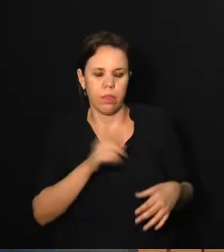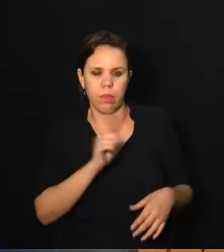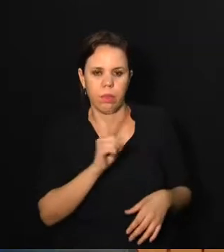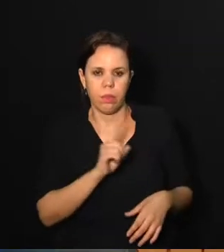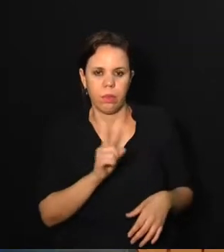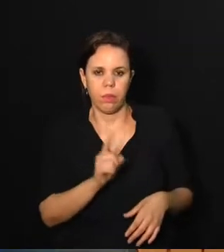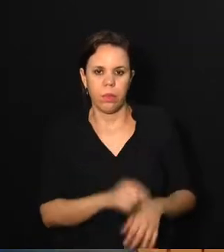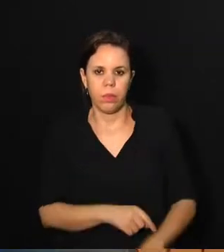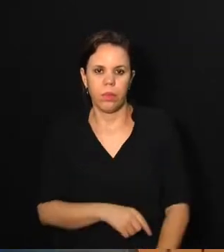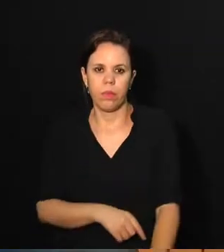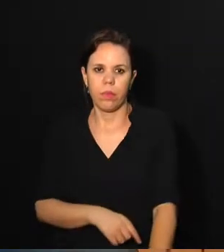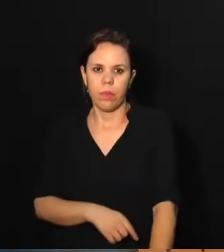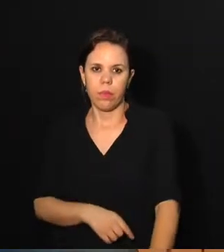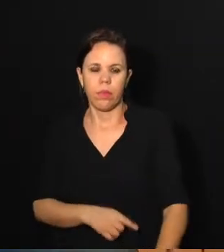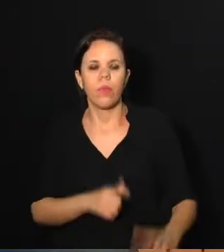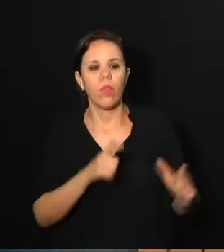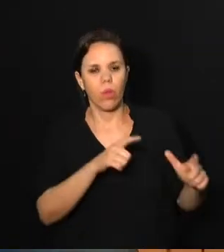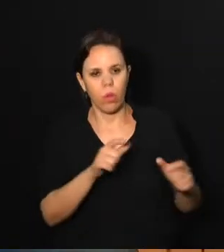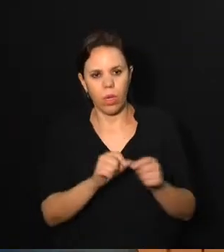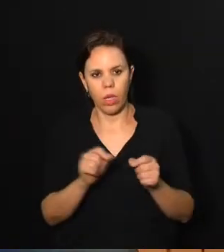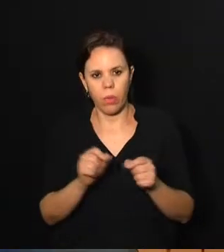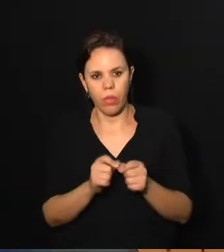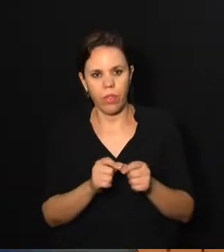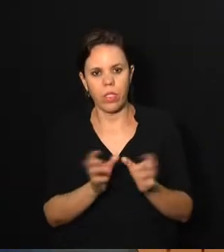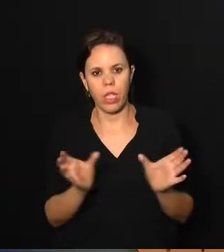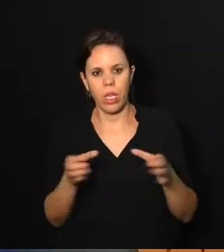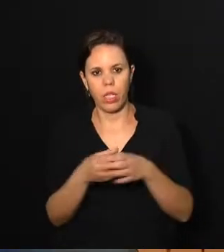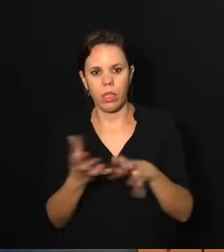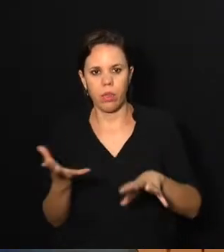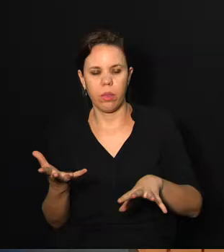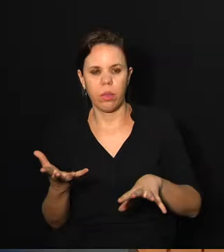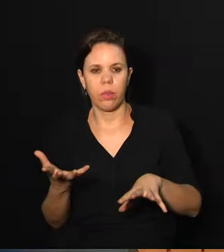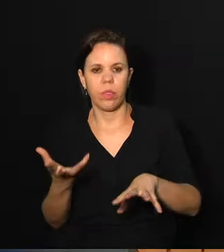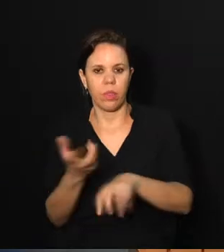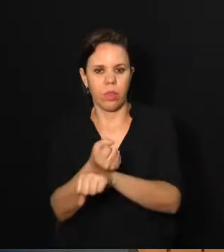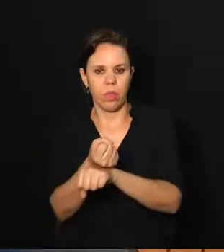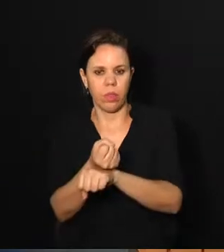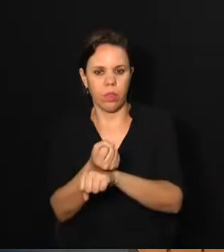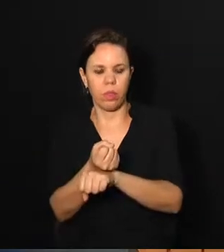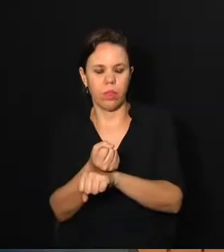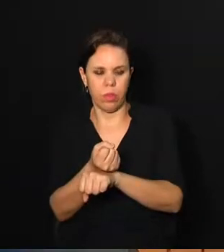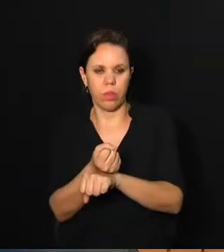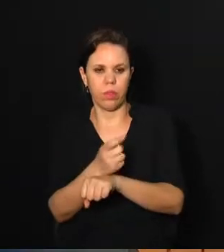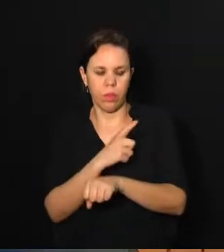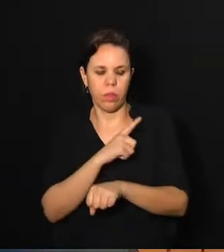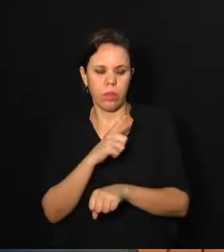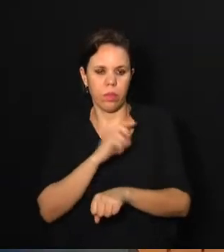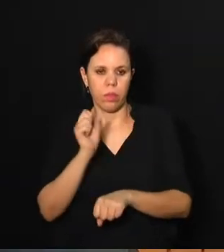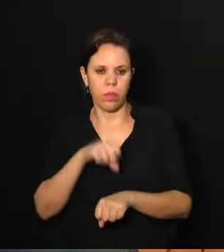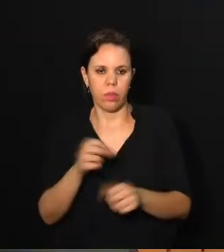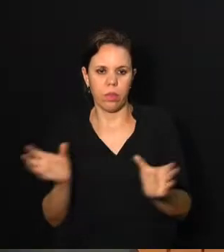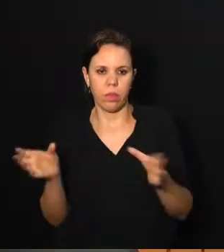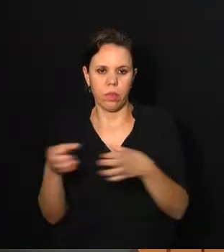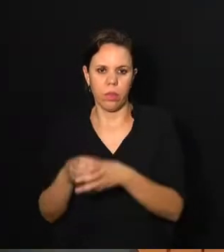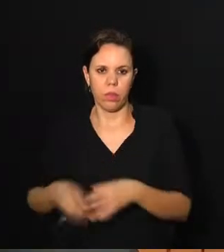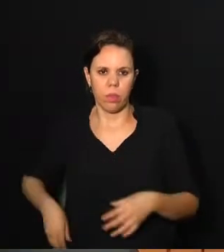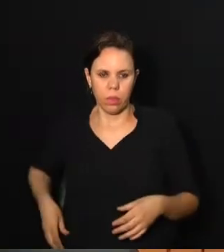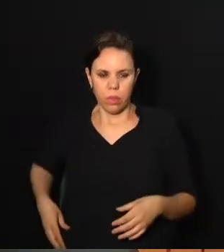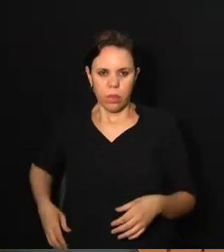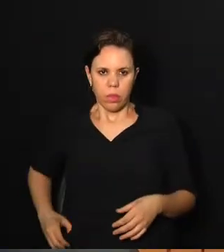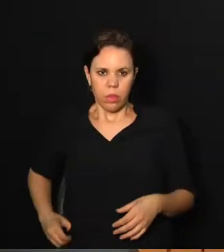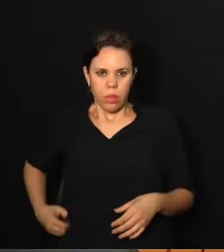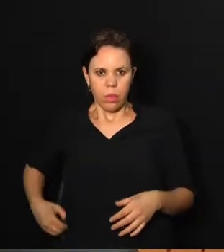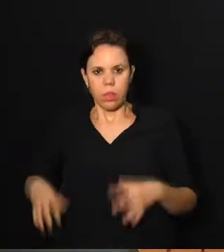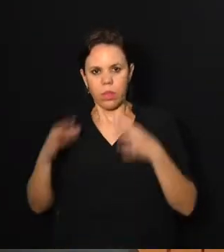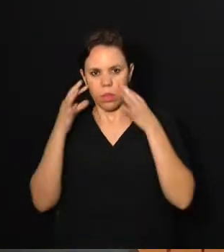é. É um local com atividades com uma equipe multidisciplinar, então, é claro que vai ter uma equipe para estar